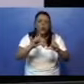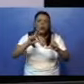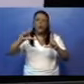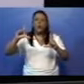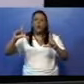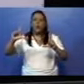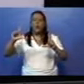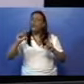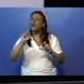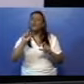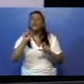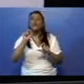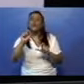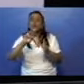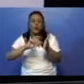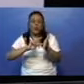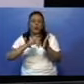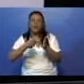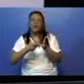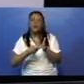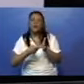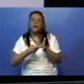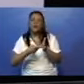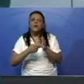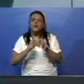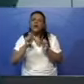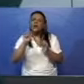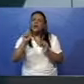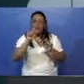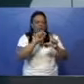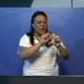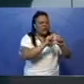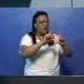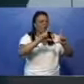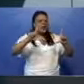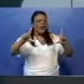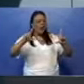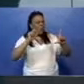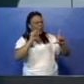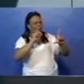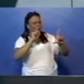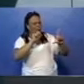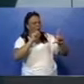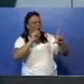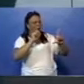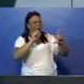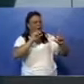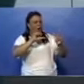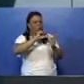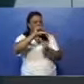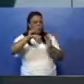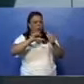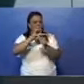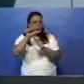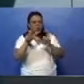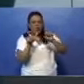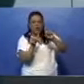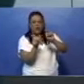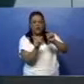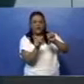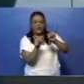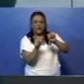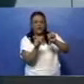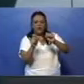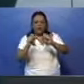o que quer dizer isso quando a gente fala de grau a gente tá falando é na modificação que é substantivo vai